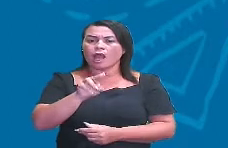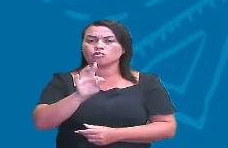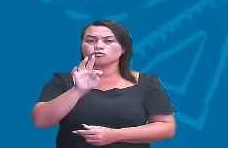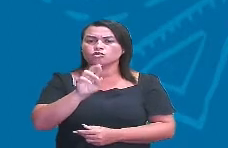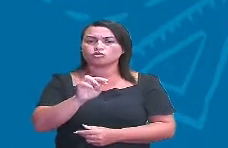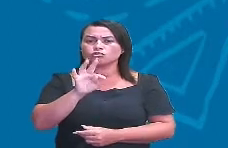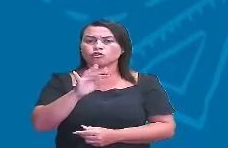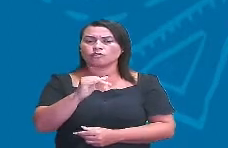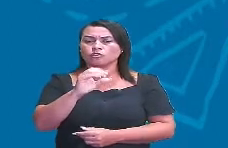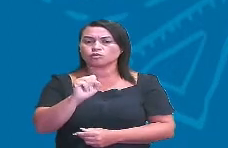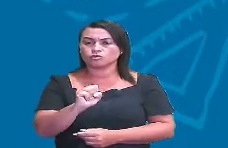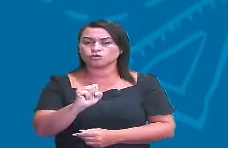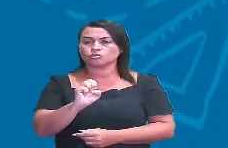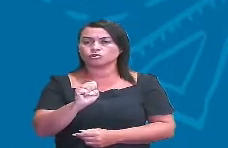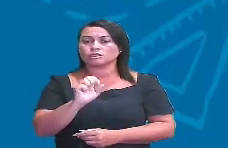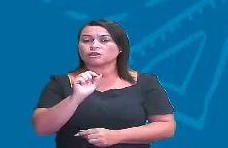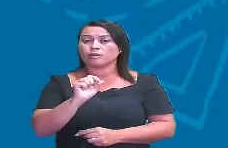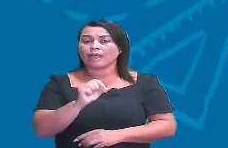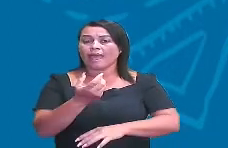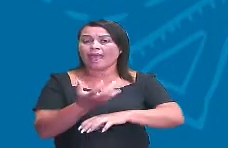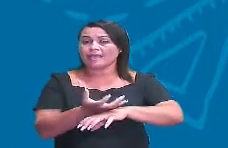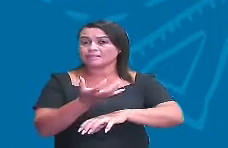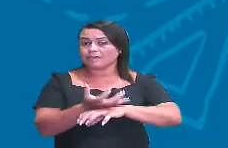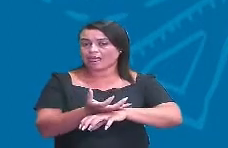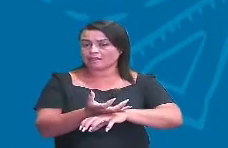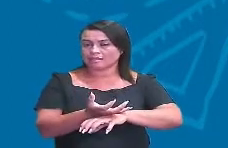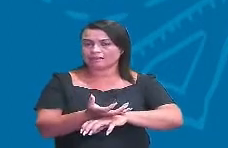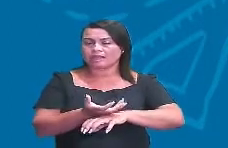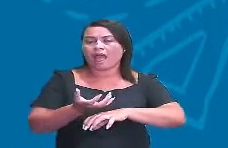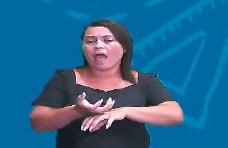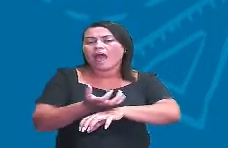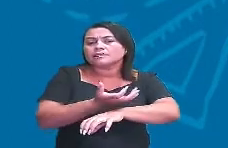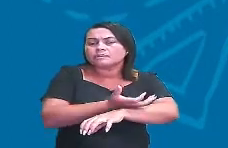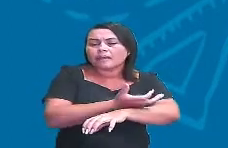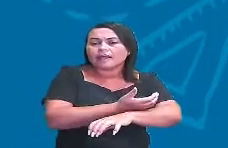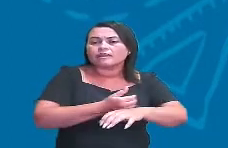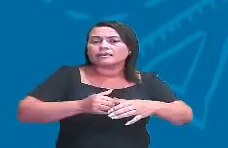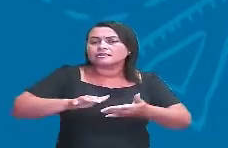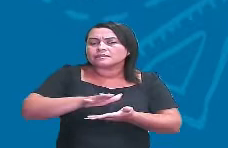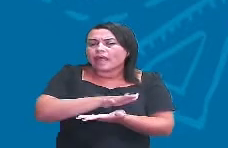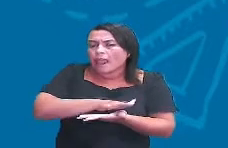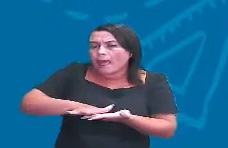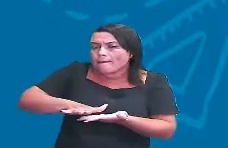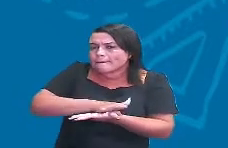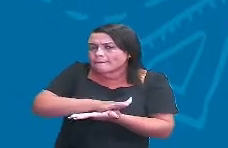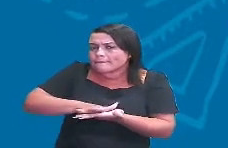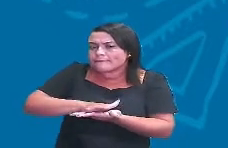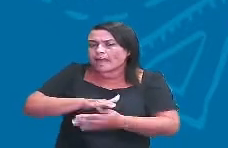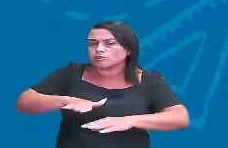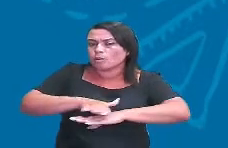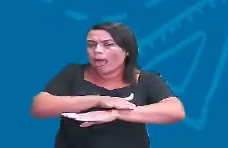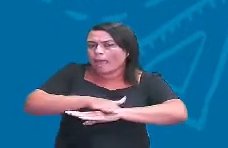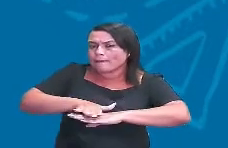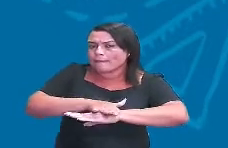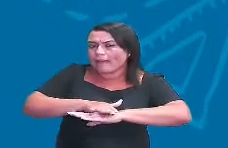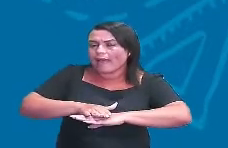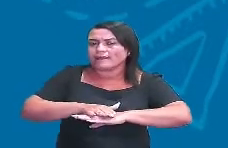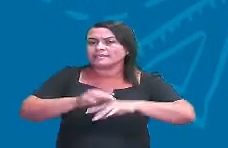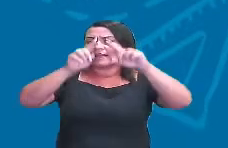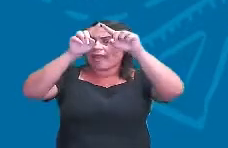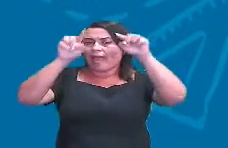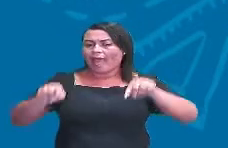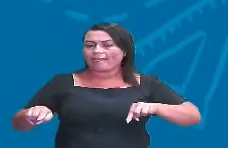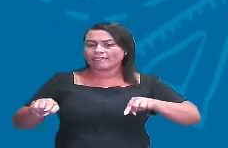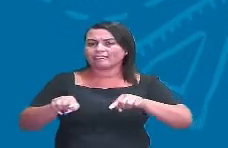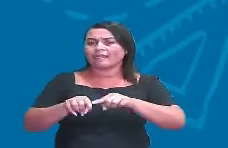as plantas, tá certo? Que vão estar lá na base da nossa cadeia alimentar e são autotróficos porque produzem o seu